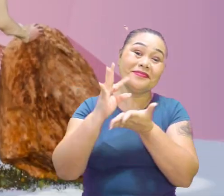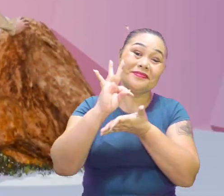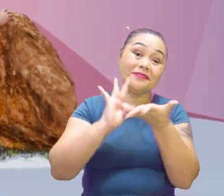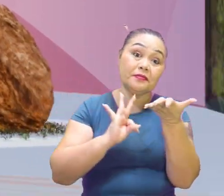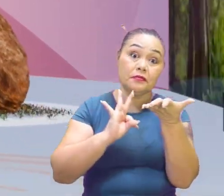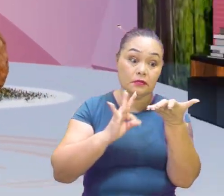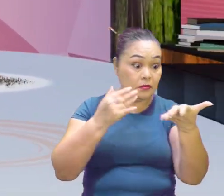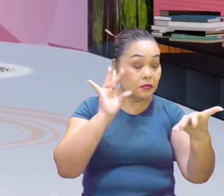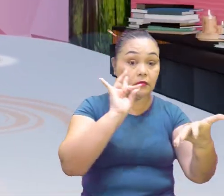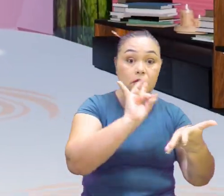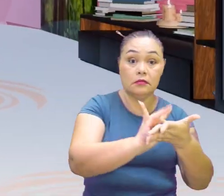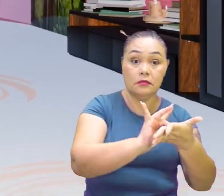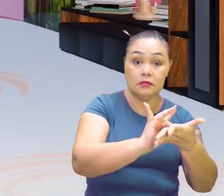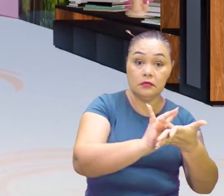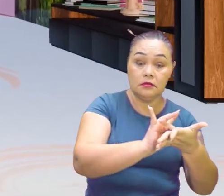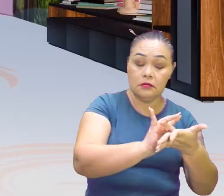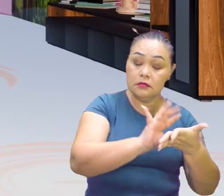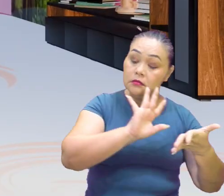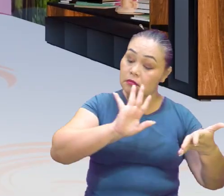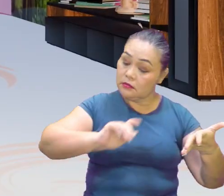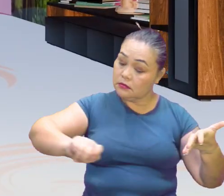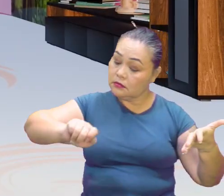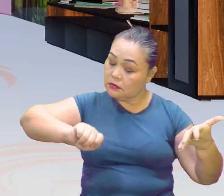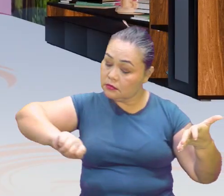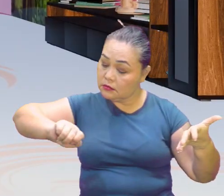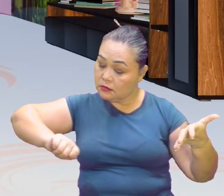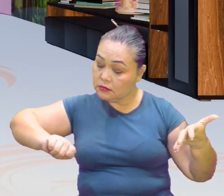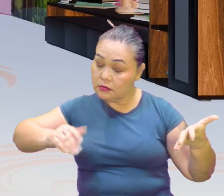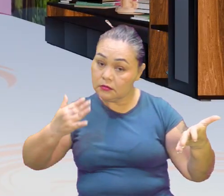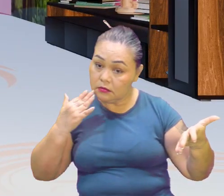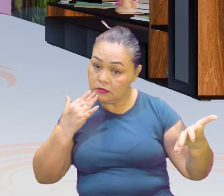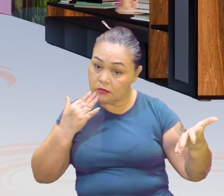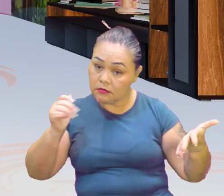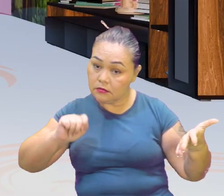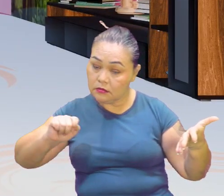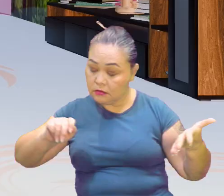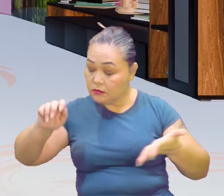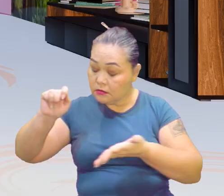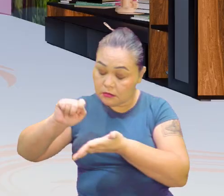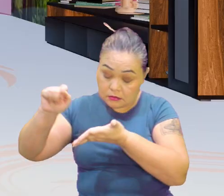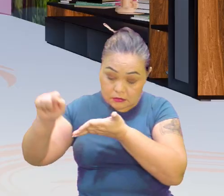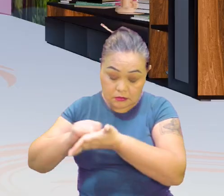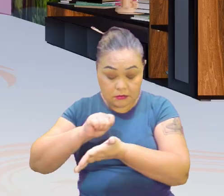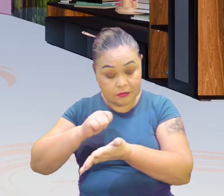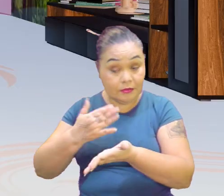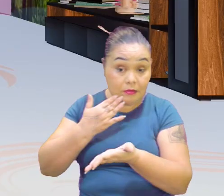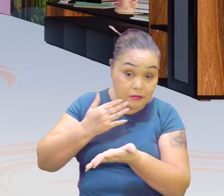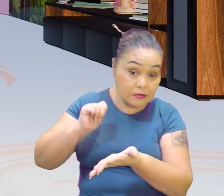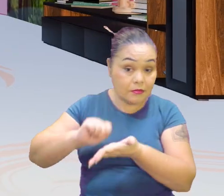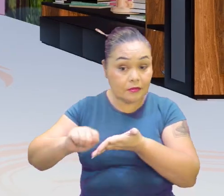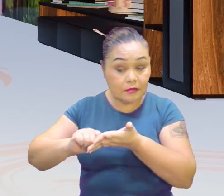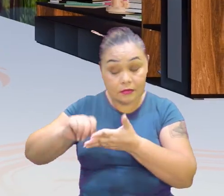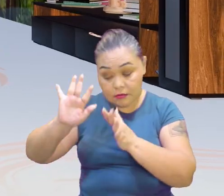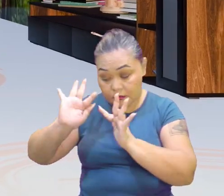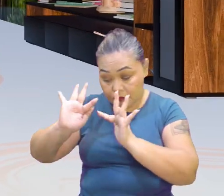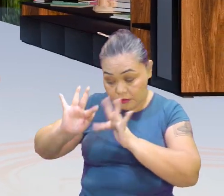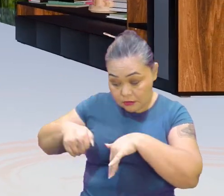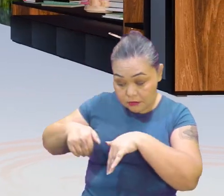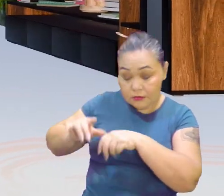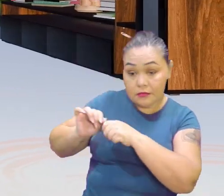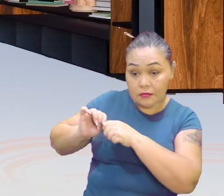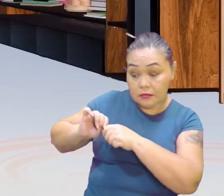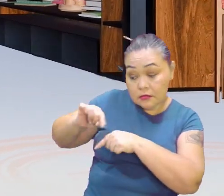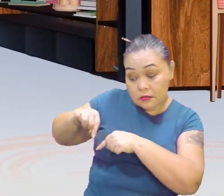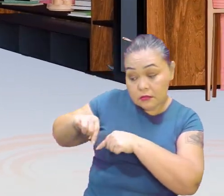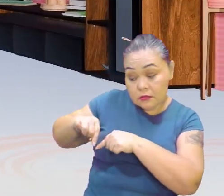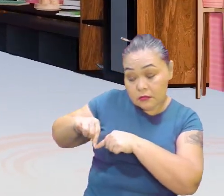folha definitiva. Você vai devagar, faz o teu rascunho, aí você apaga, volta, rabisca. Lá, no final,